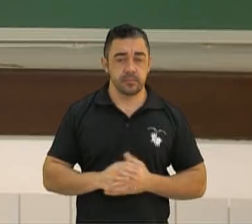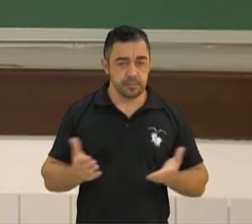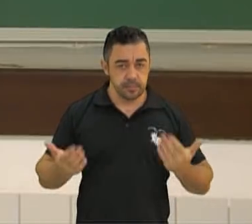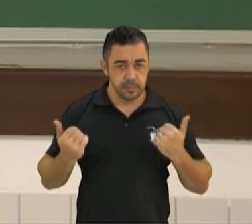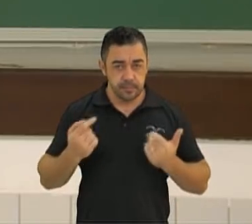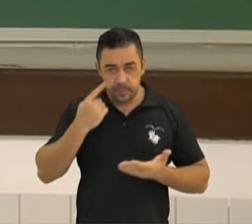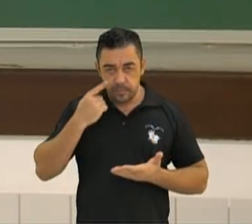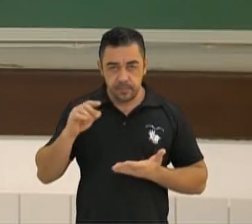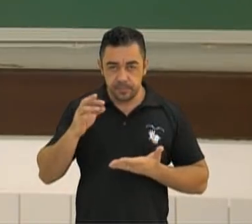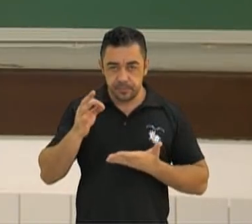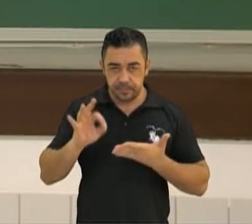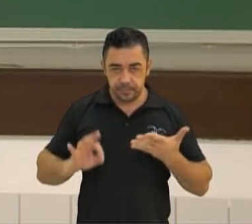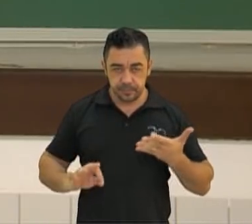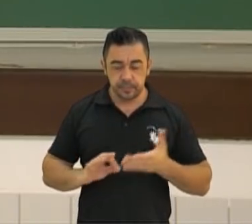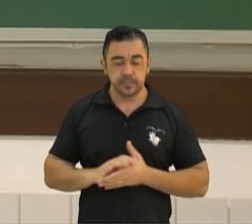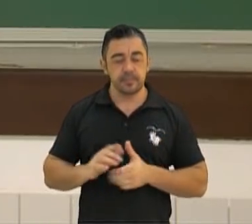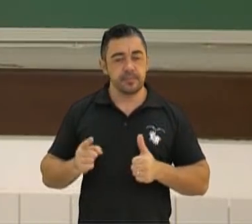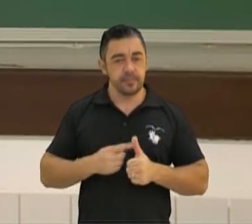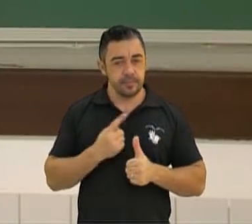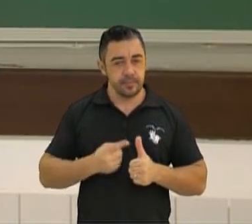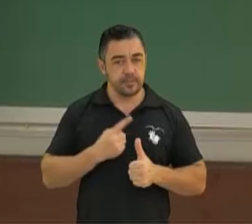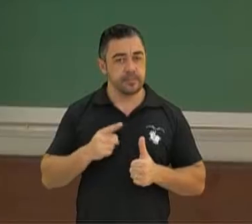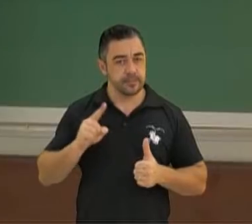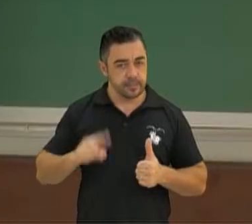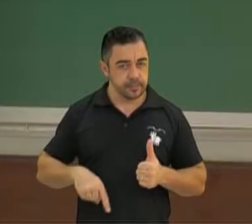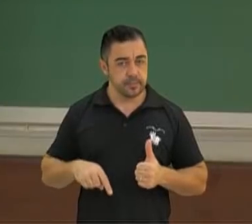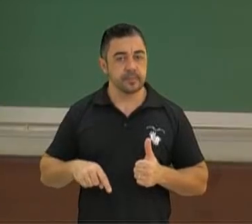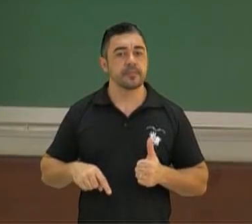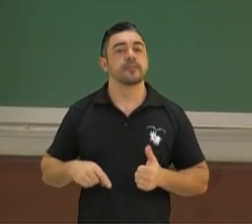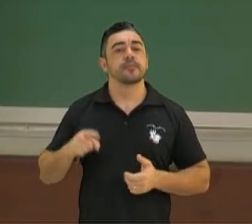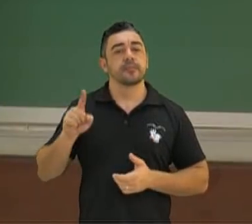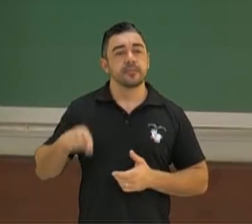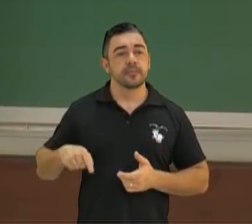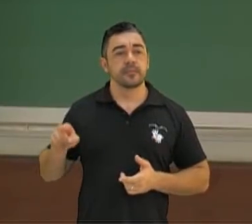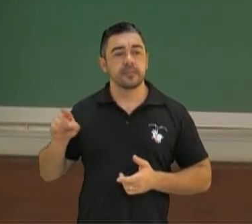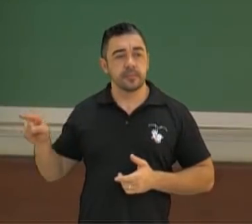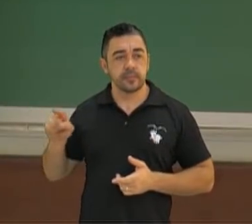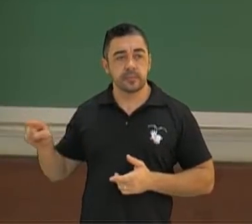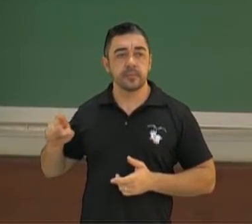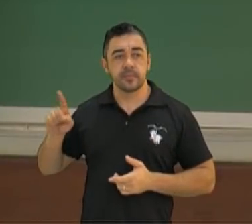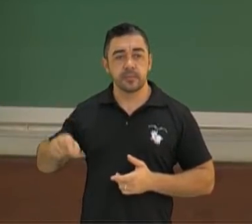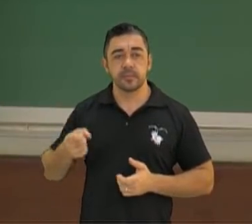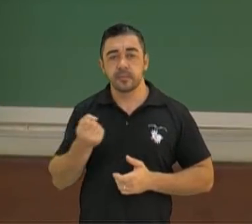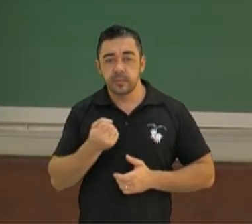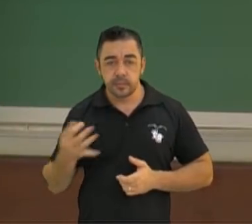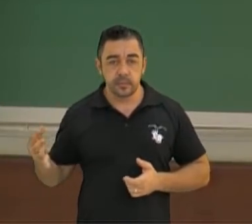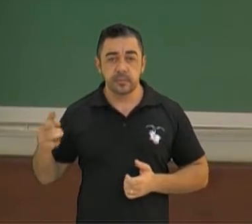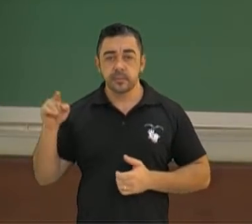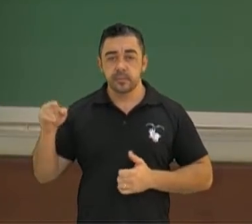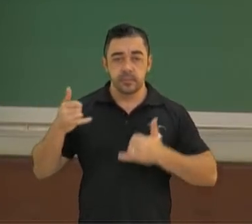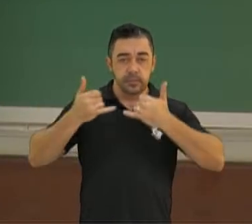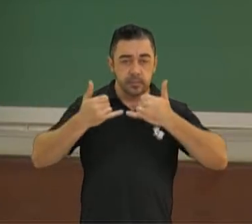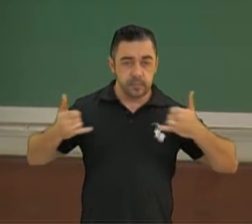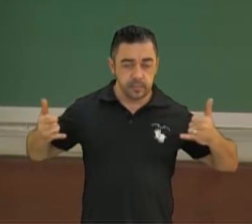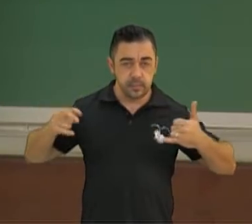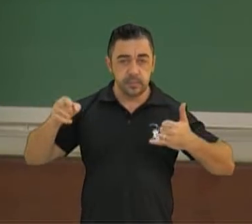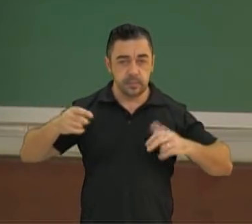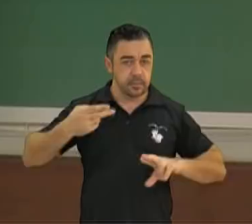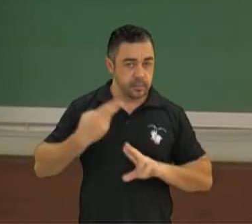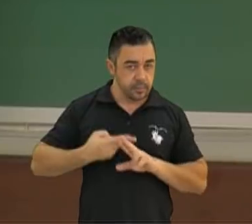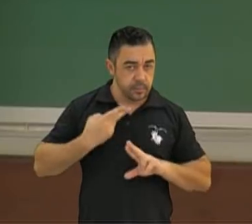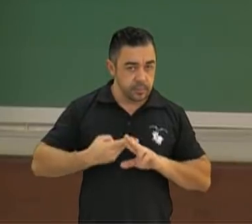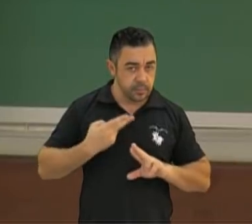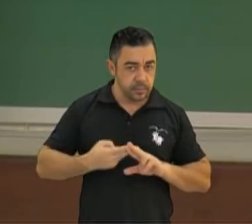Vamos lá, então? Primeiro passo nós temos que determinar qual é a quantidade de fios que o Peterson